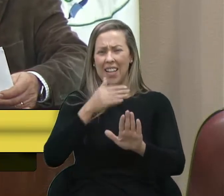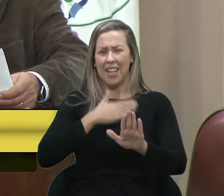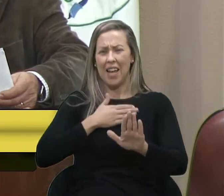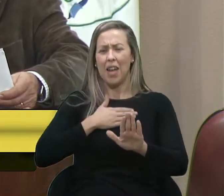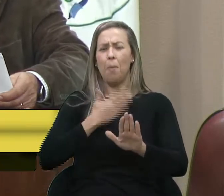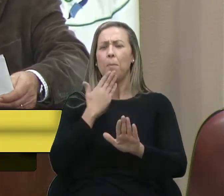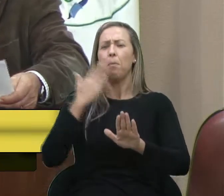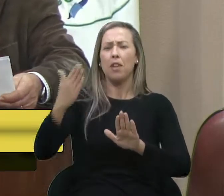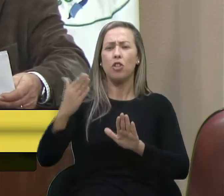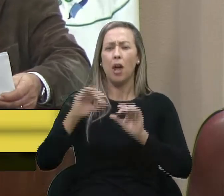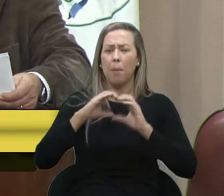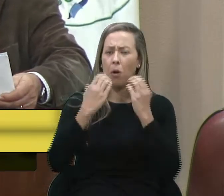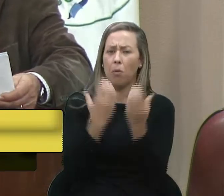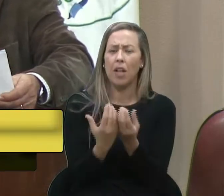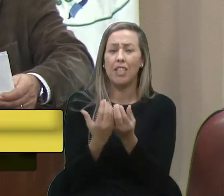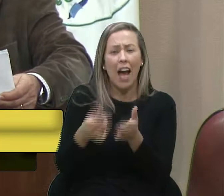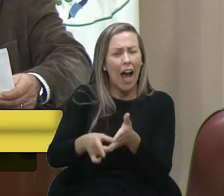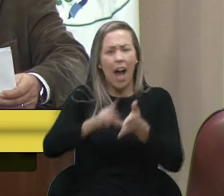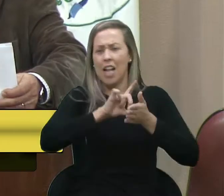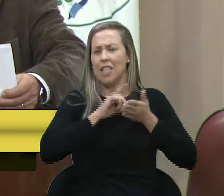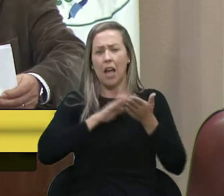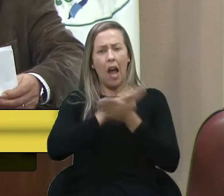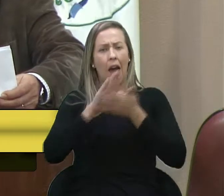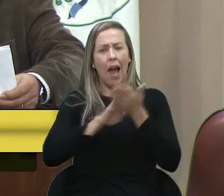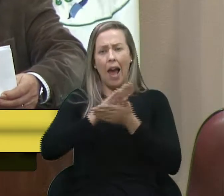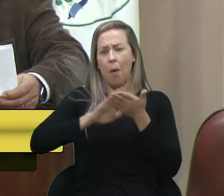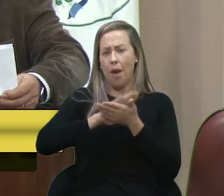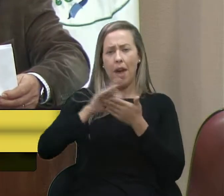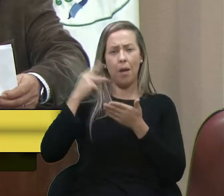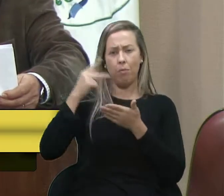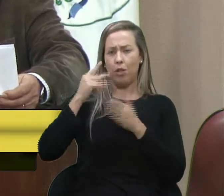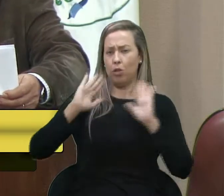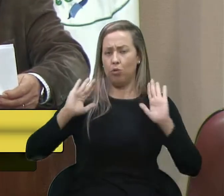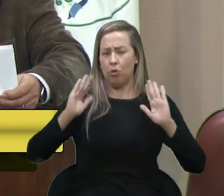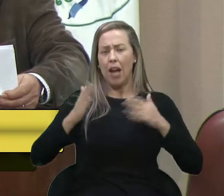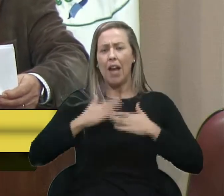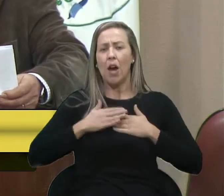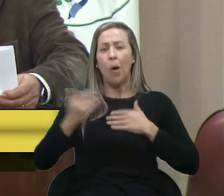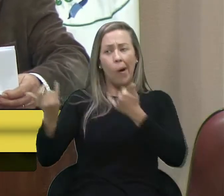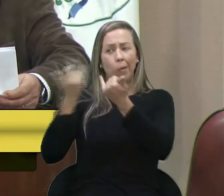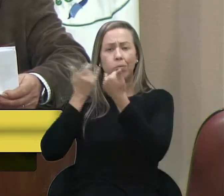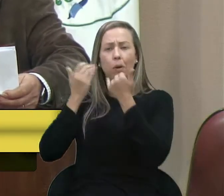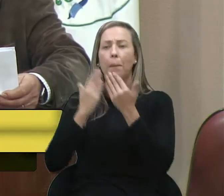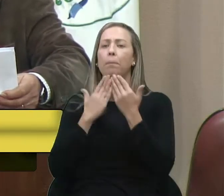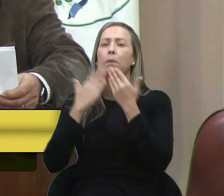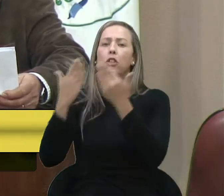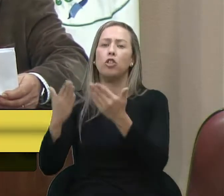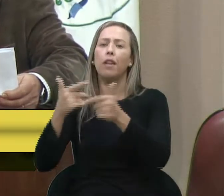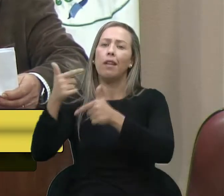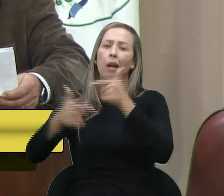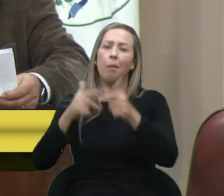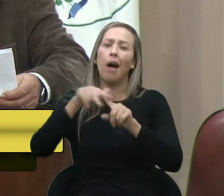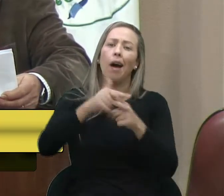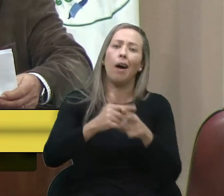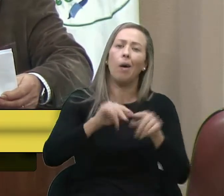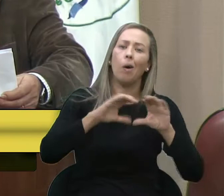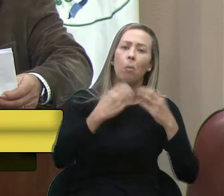para a nossa comunidade, a gente já ouvia muitas vezes, quando ia solicitar trabalho, não é de